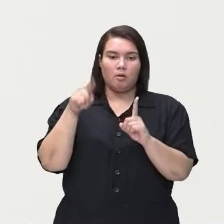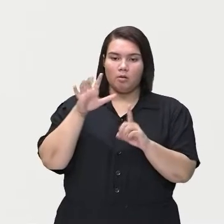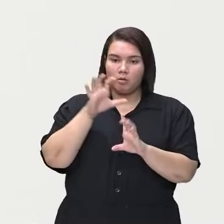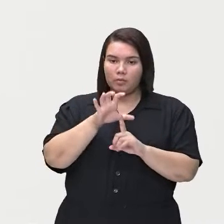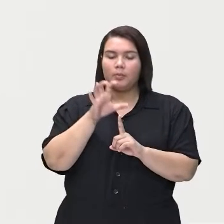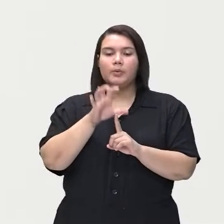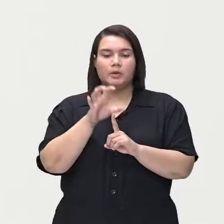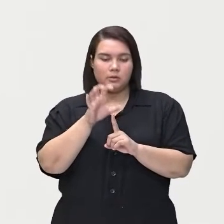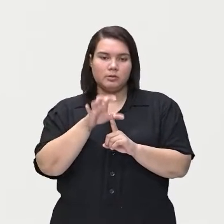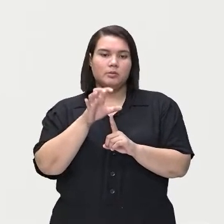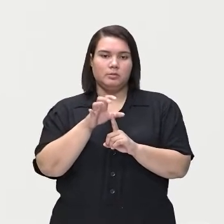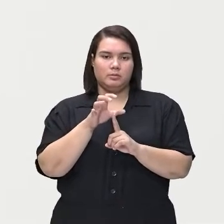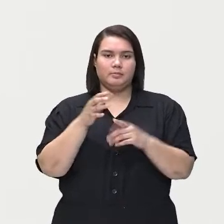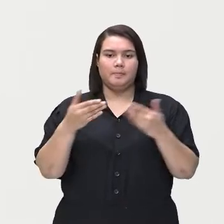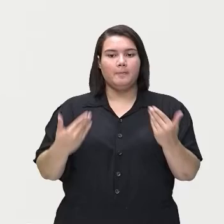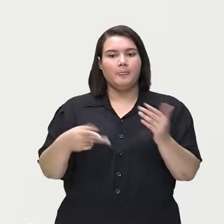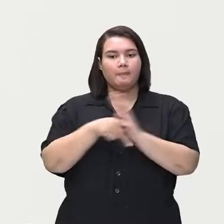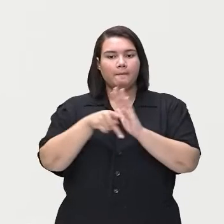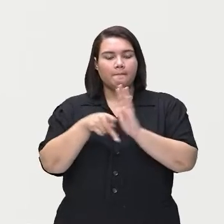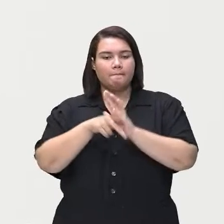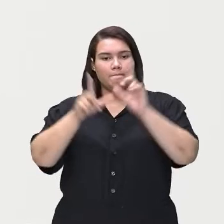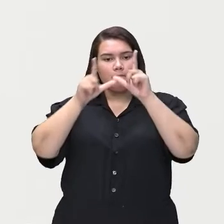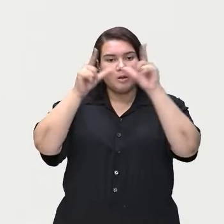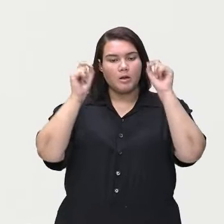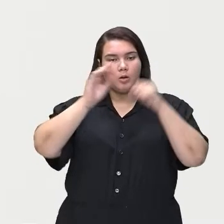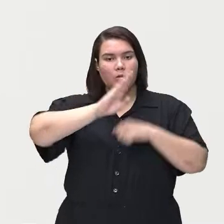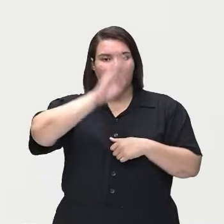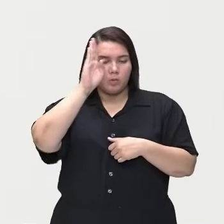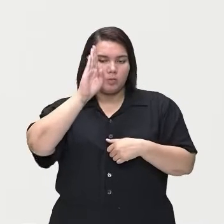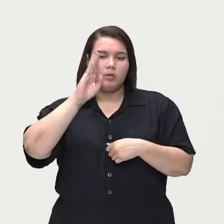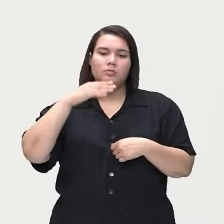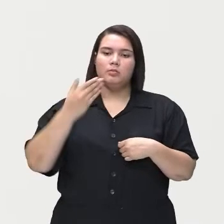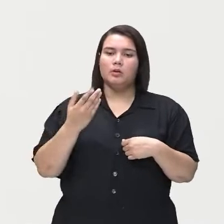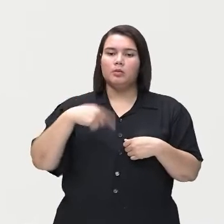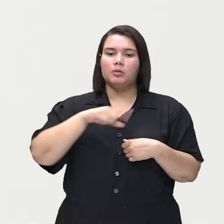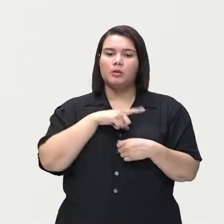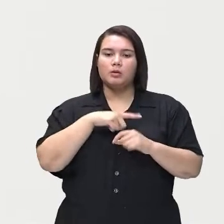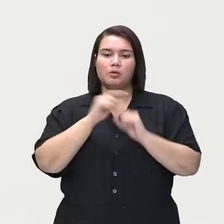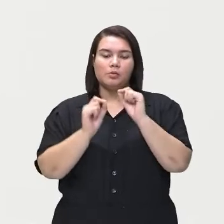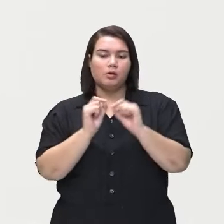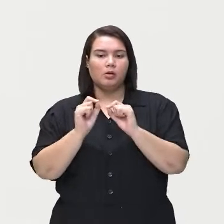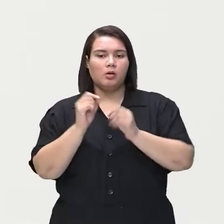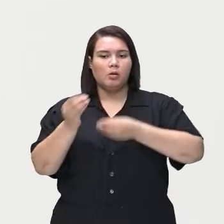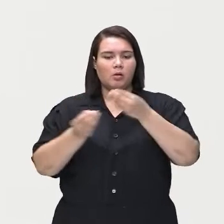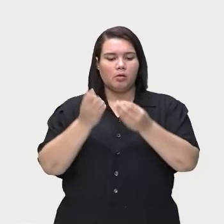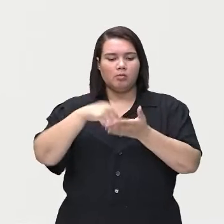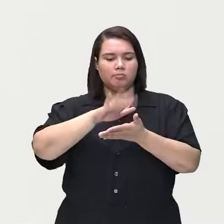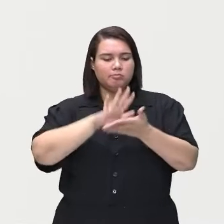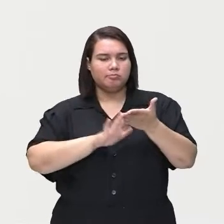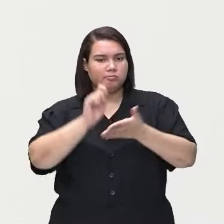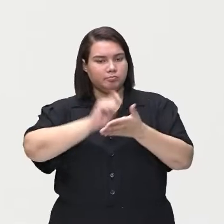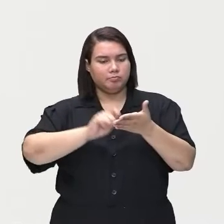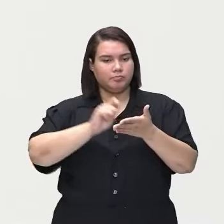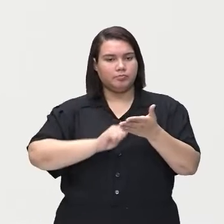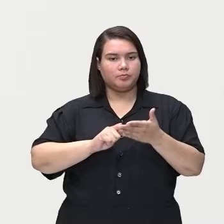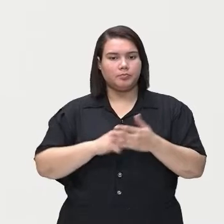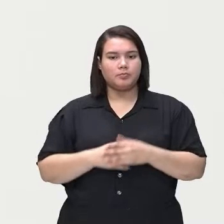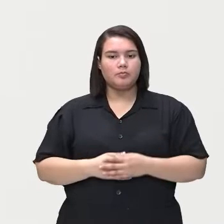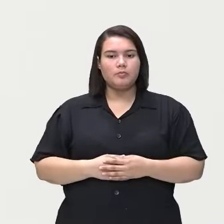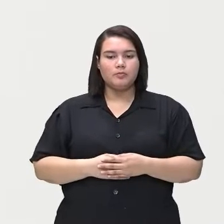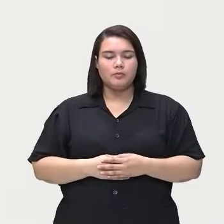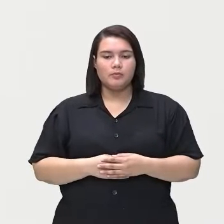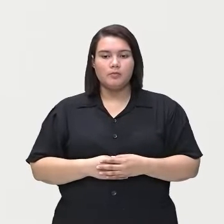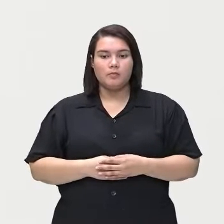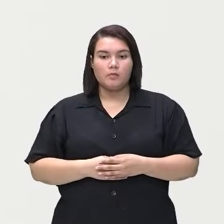influência dos gregos. Os romanos, então, se inspiram na forma que eles escreviam. Mas olha só,